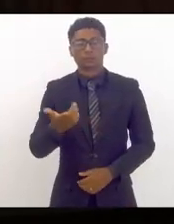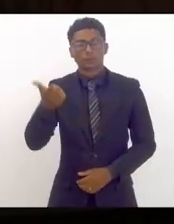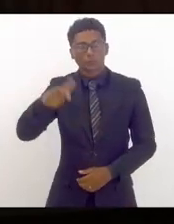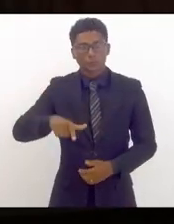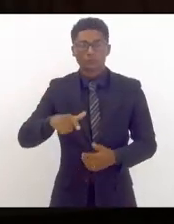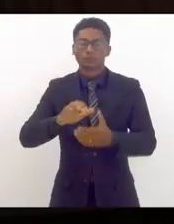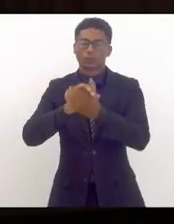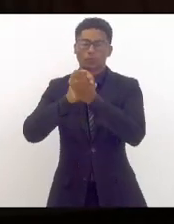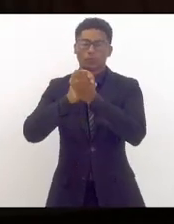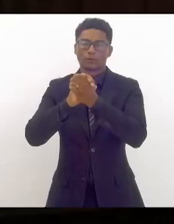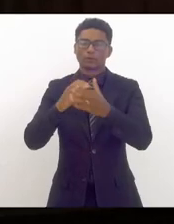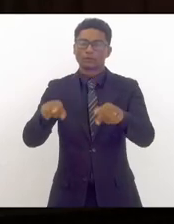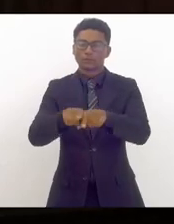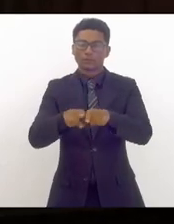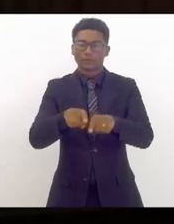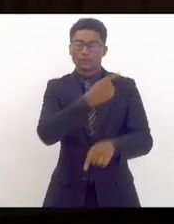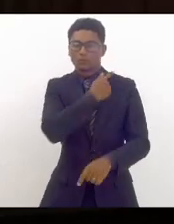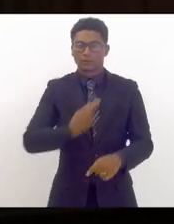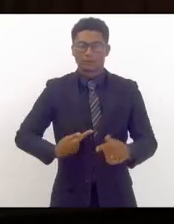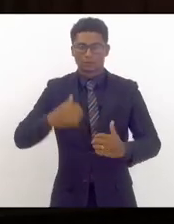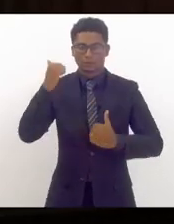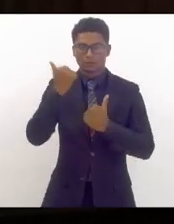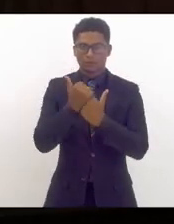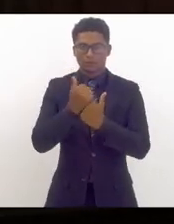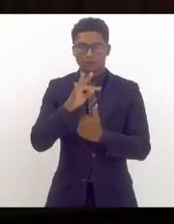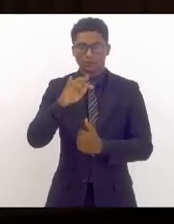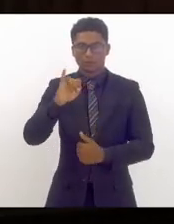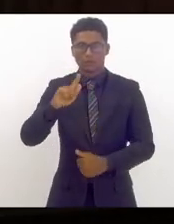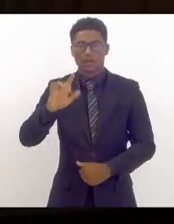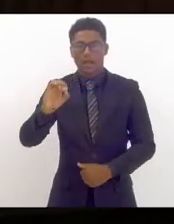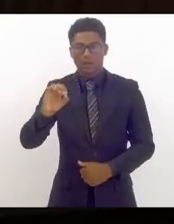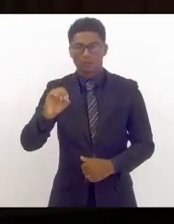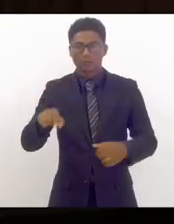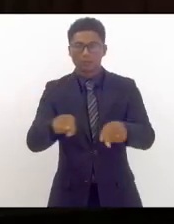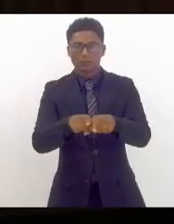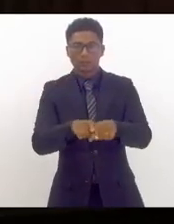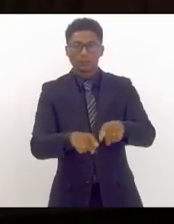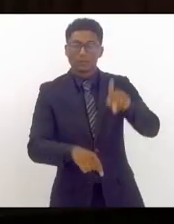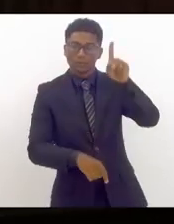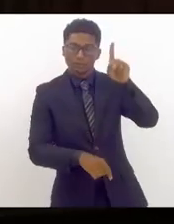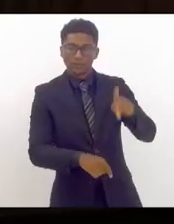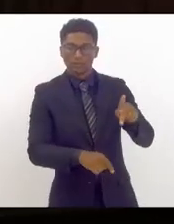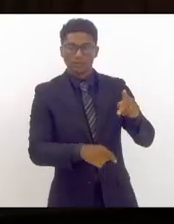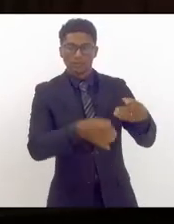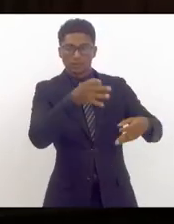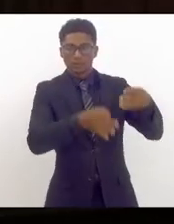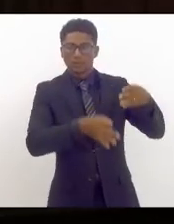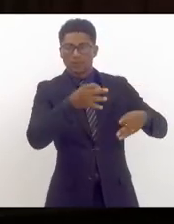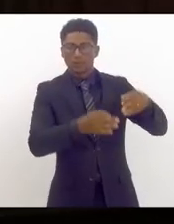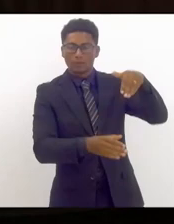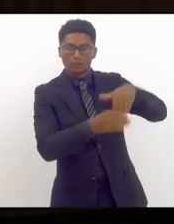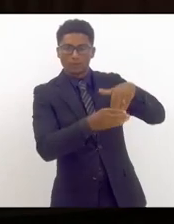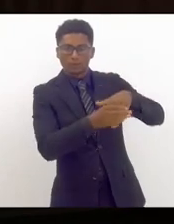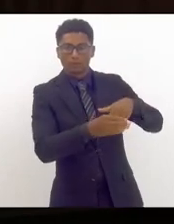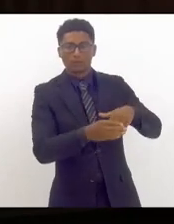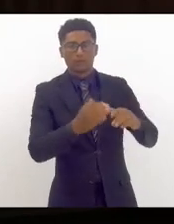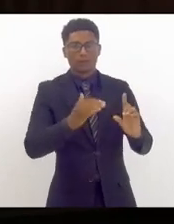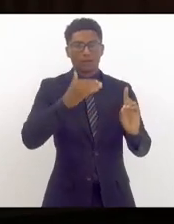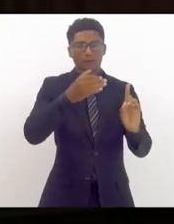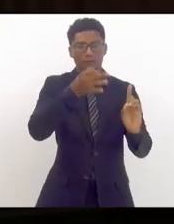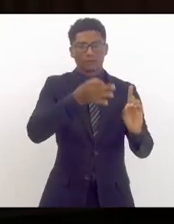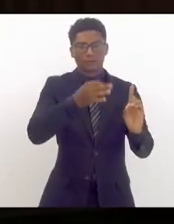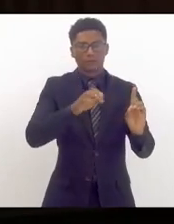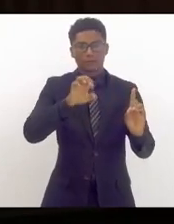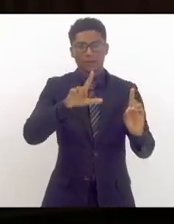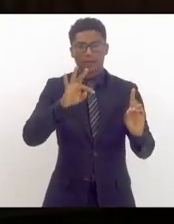meu vice-governador Thiago Pampolha, o presidente do Tribunal Regional Eleitoral, desembargador Elton, que não pôde estar presente, o presidente